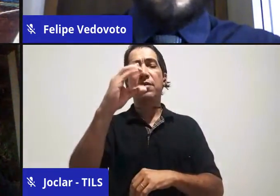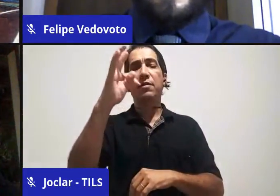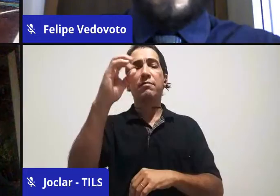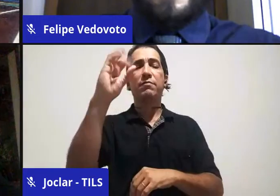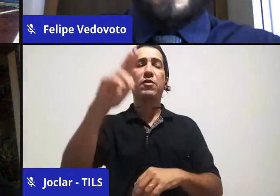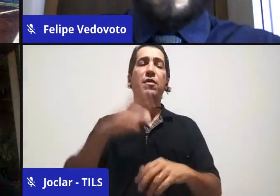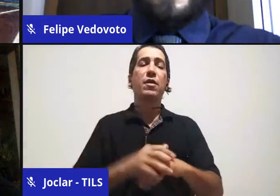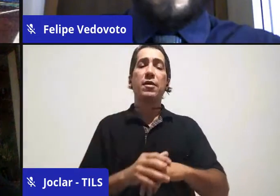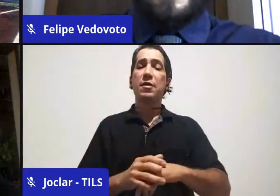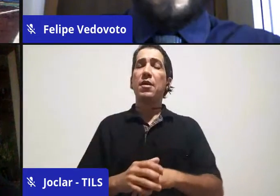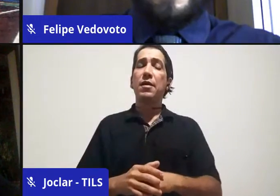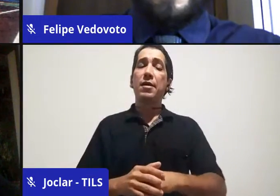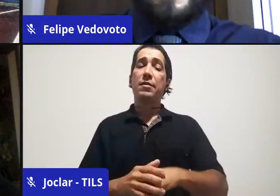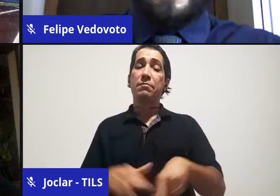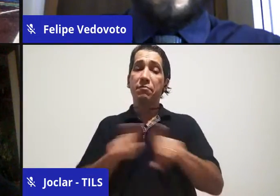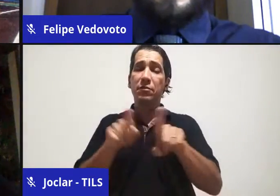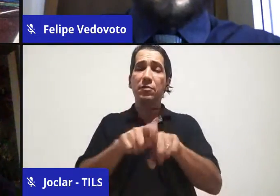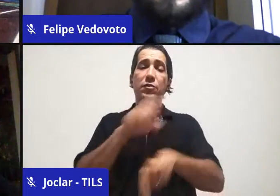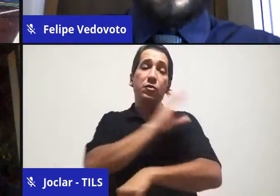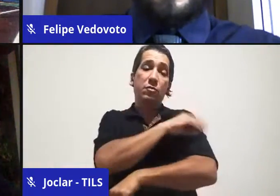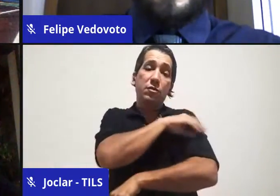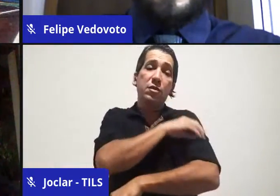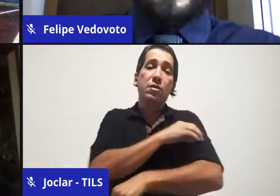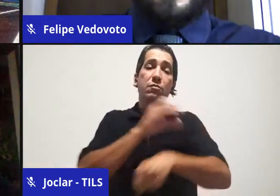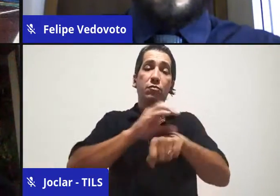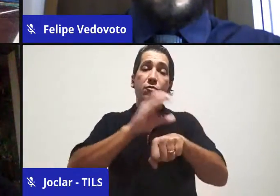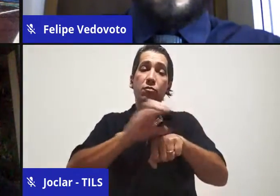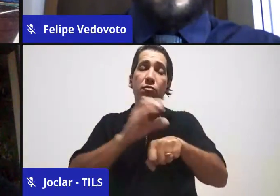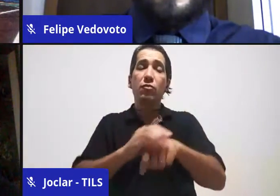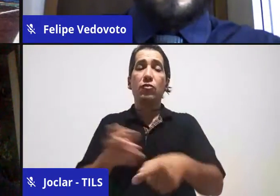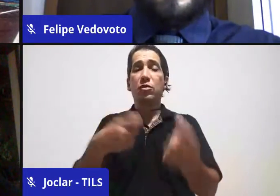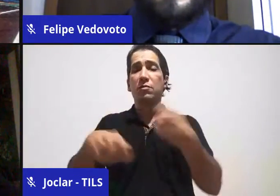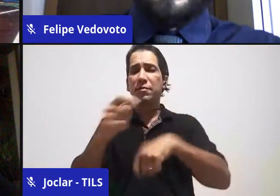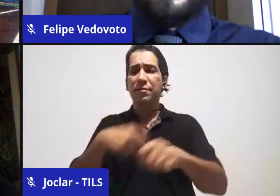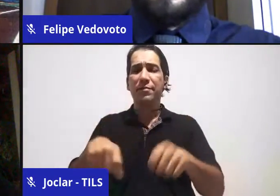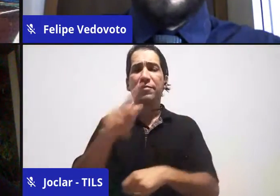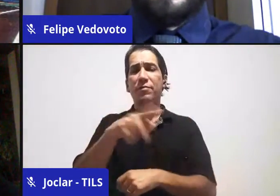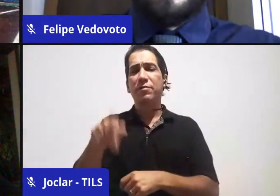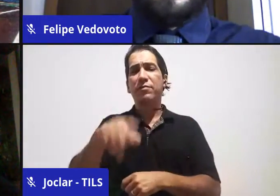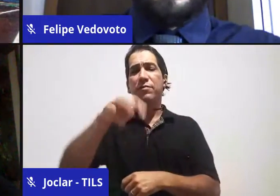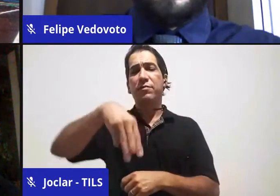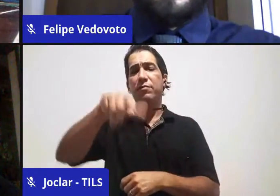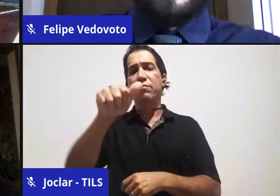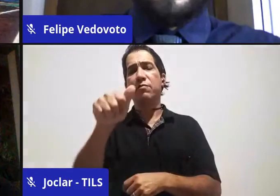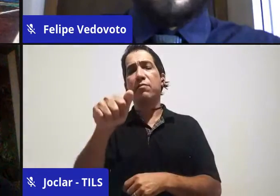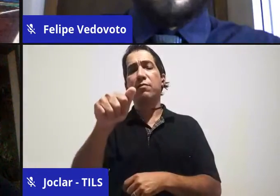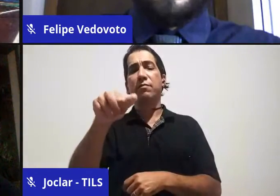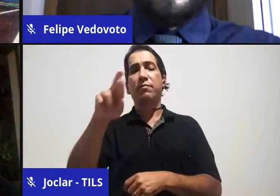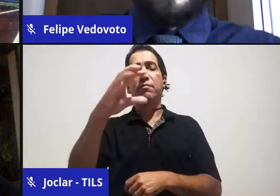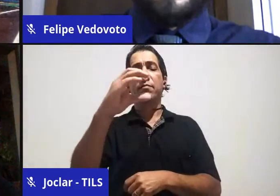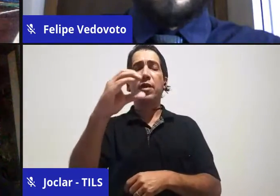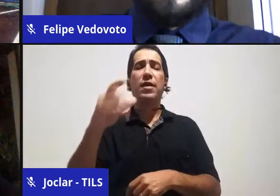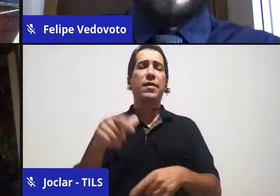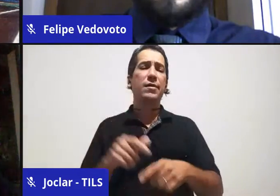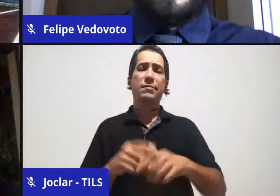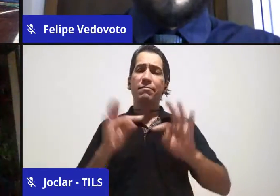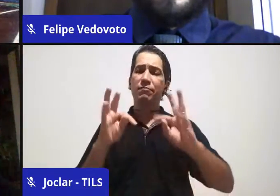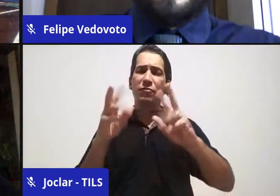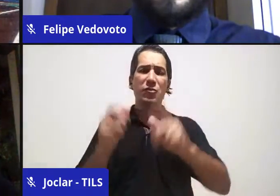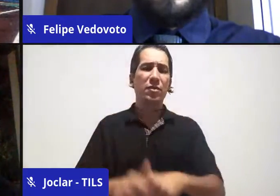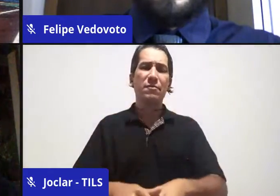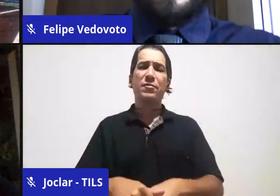curso de administração, professor Marco, em teu nome, todos os professores, técnicos, estudantes do curso